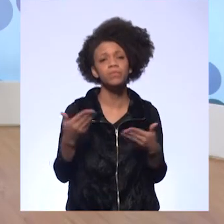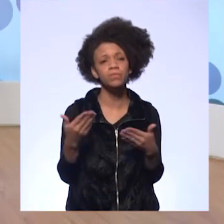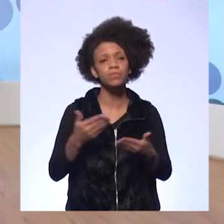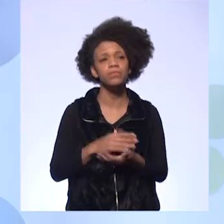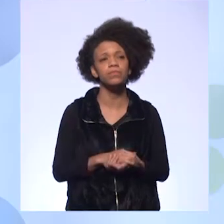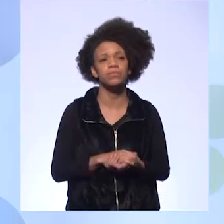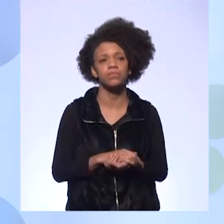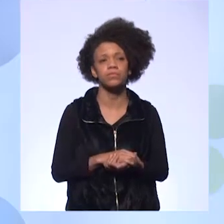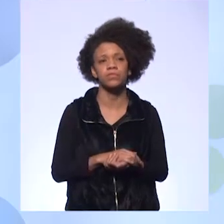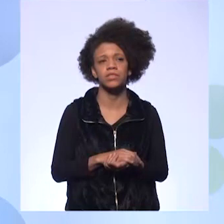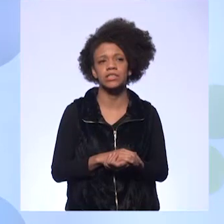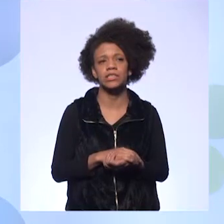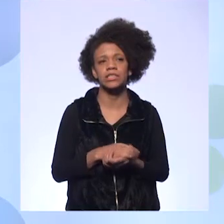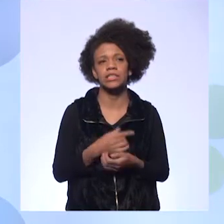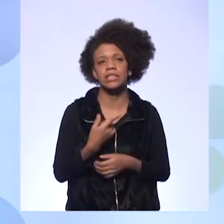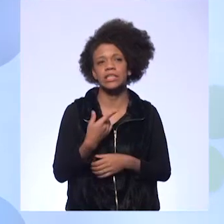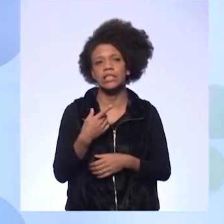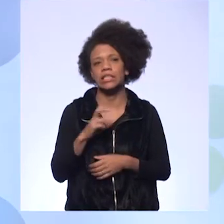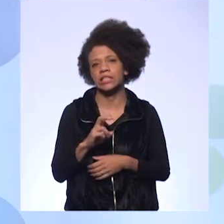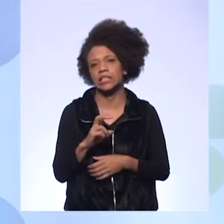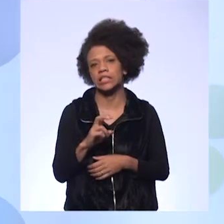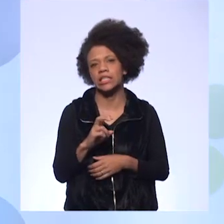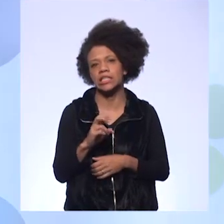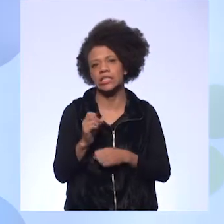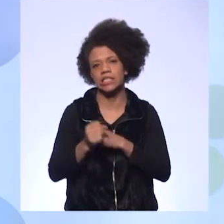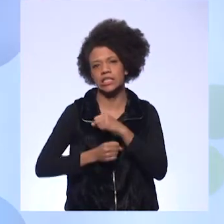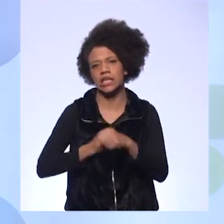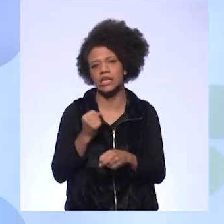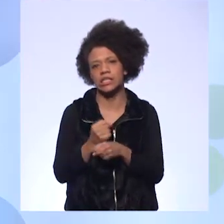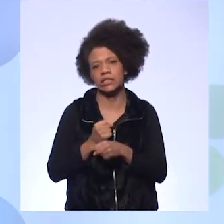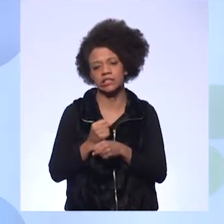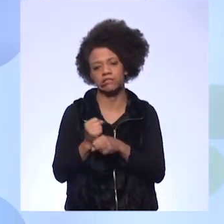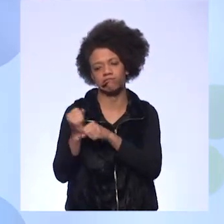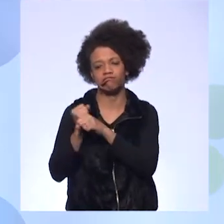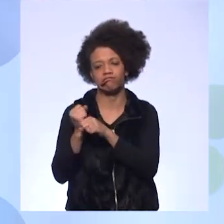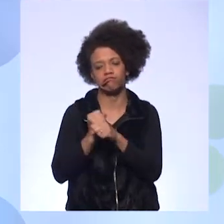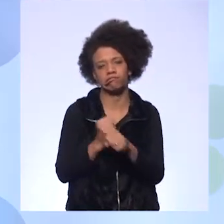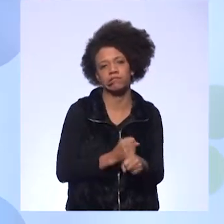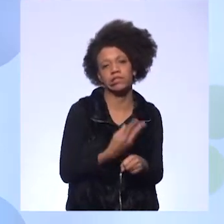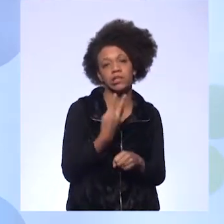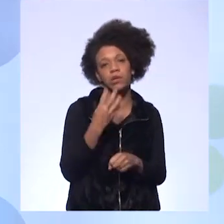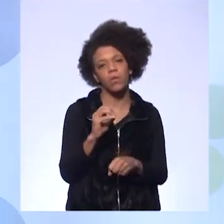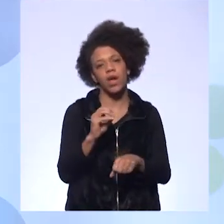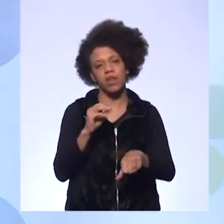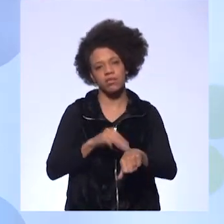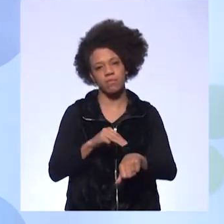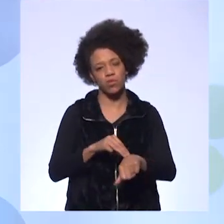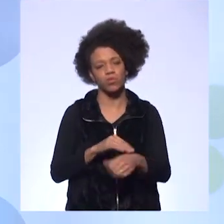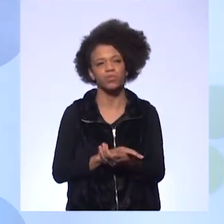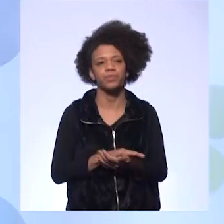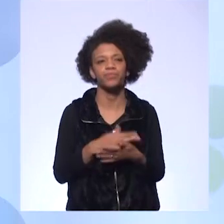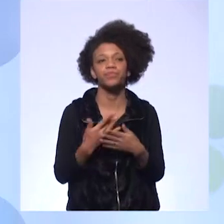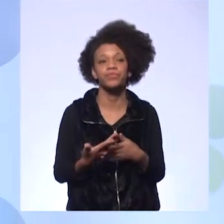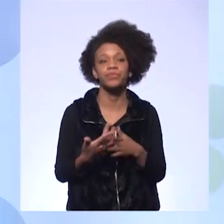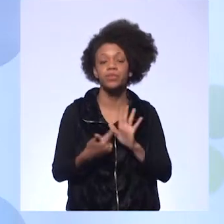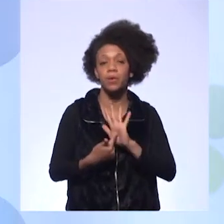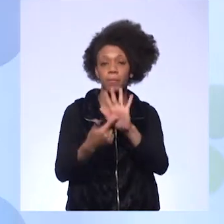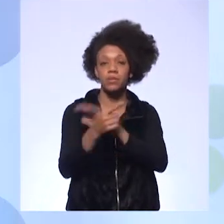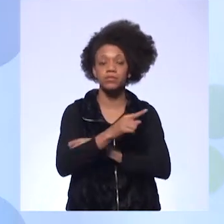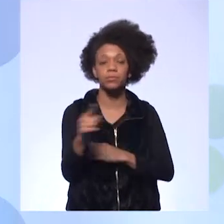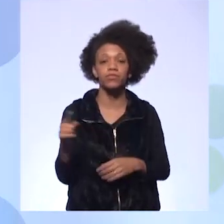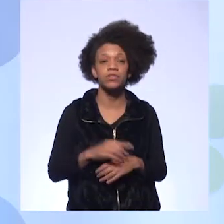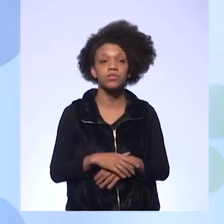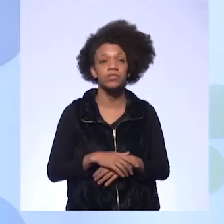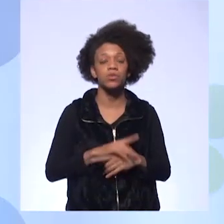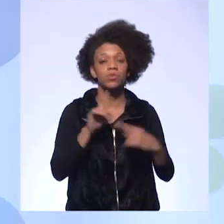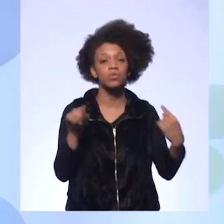ser 15 anos e em 40 minutos, que é o tempo da nossa aula. Então, sem mais delongas, vamos apresentar para vocês